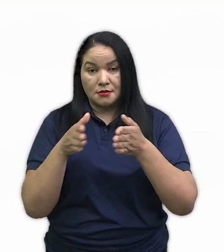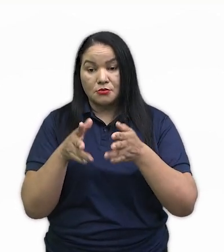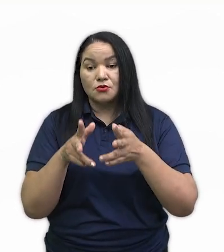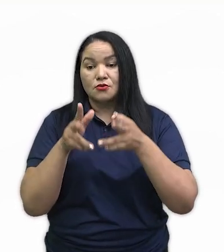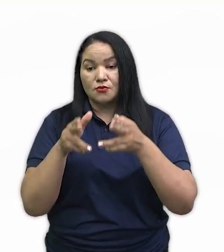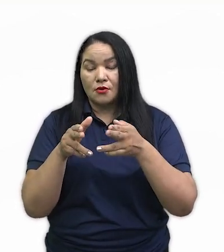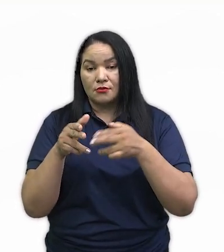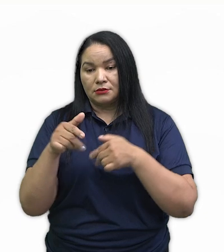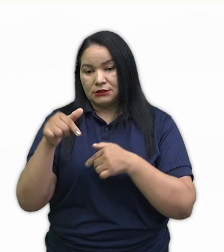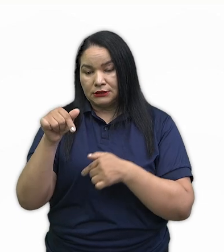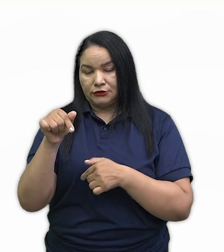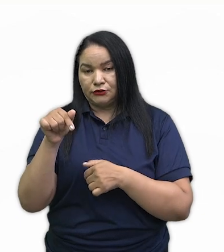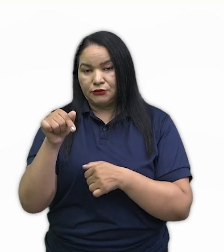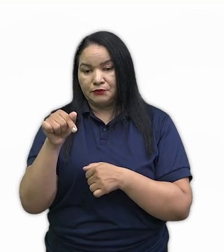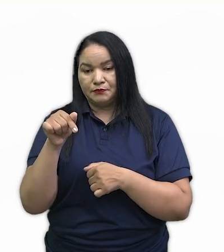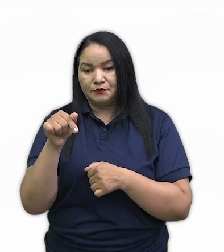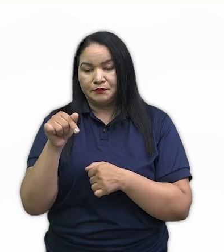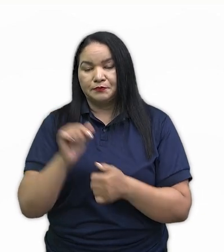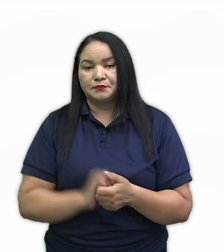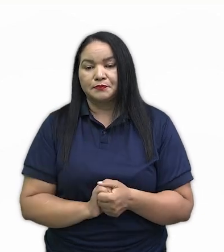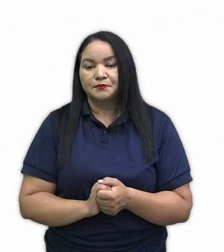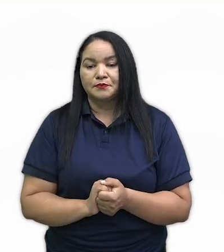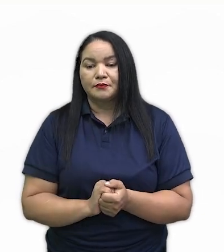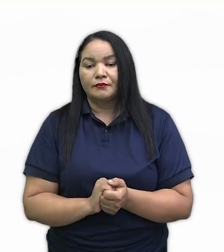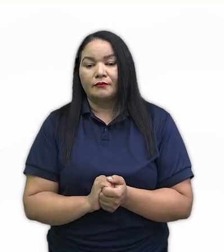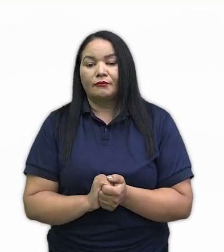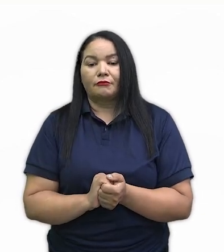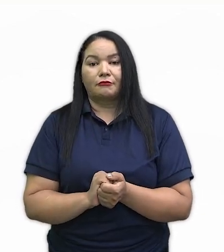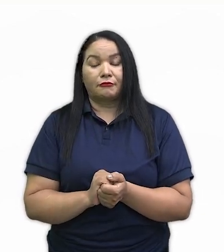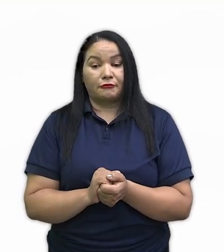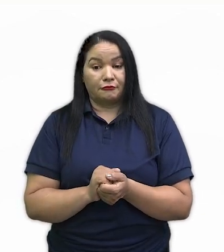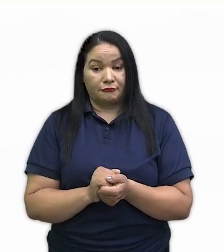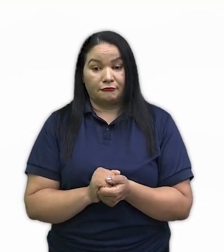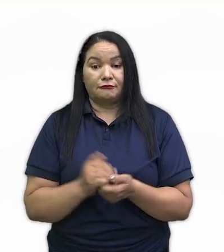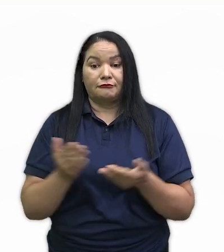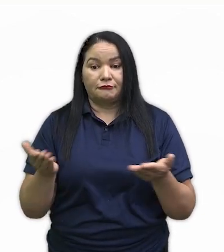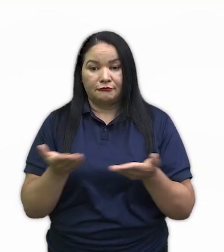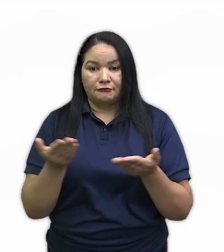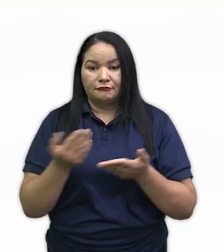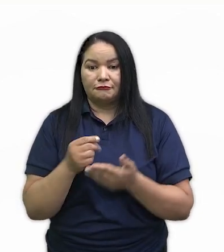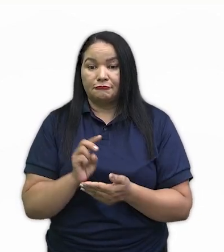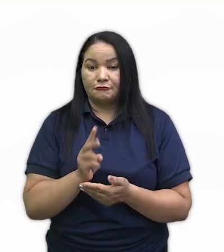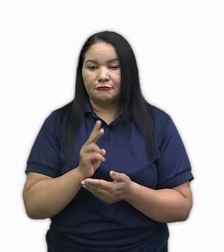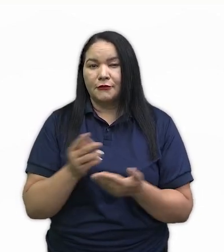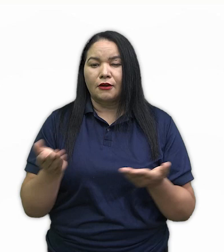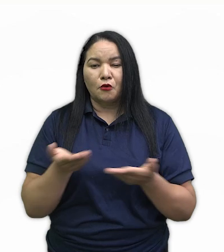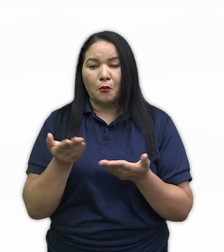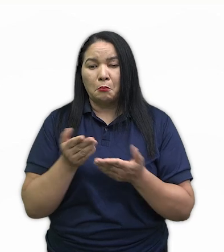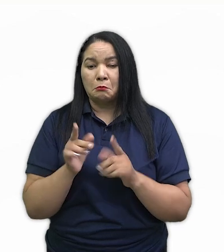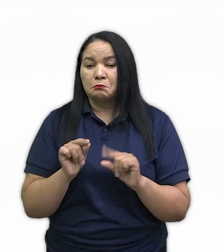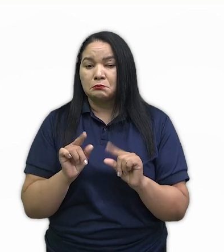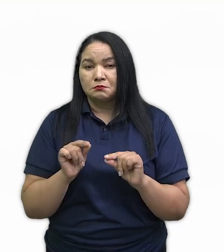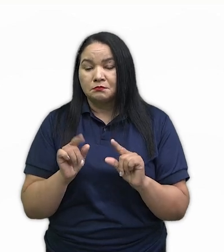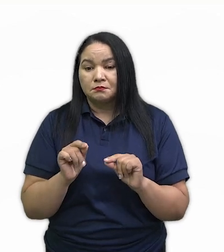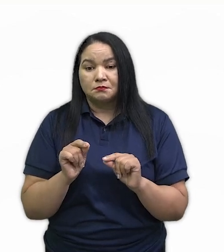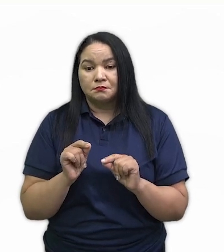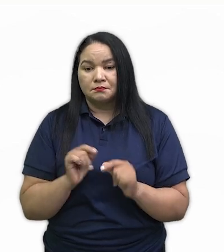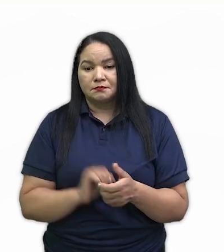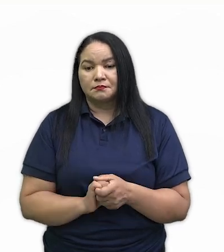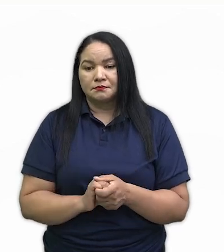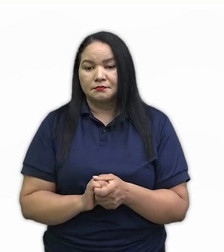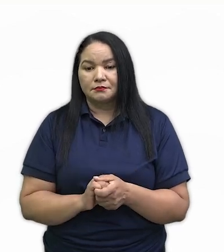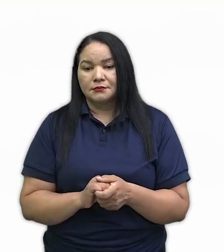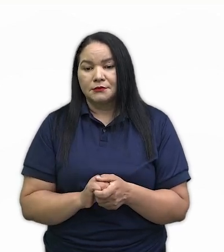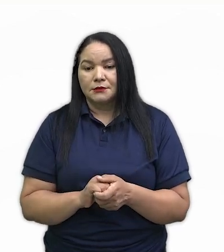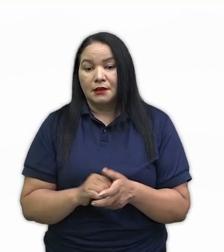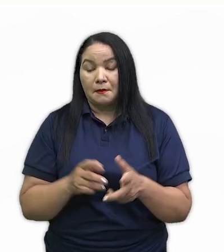igual a 7, tá? Então, você tem aí esses valores. Turma, o que a gente consegue reparar